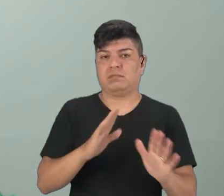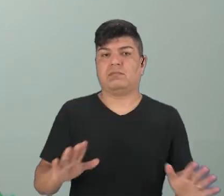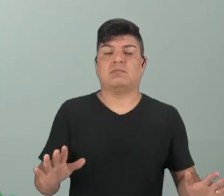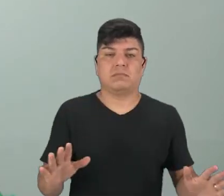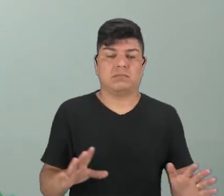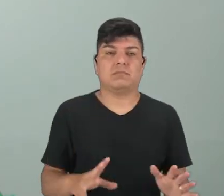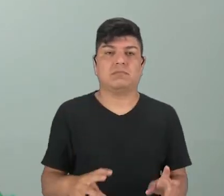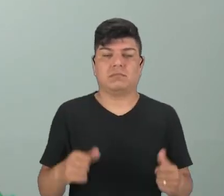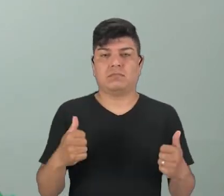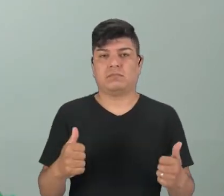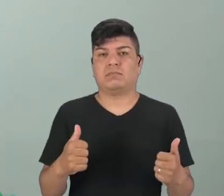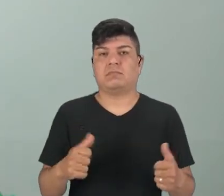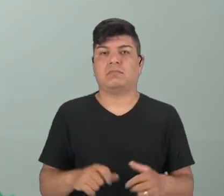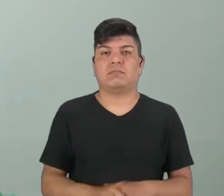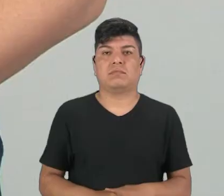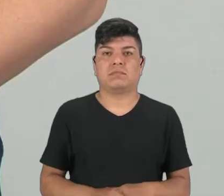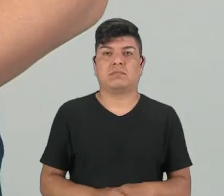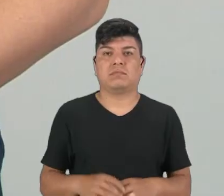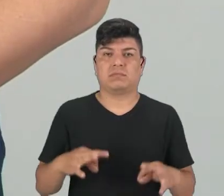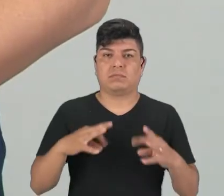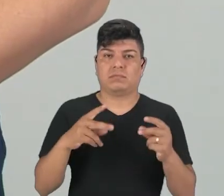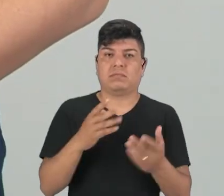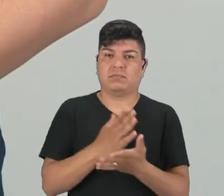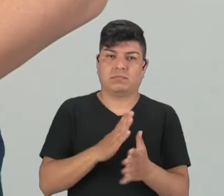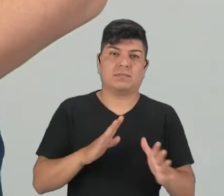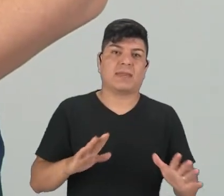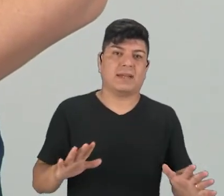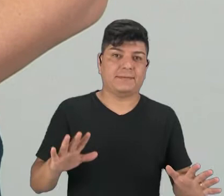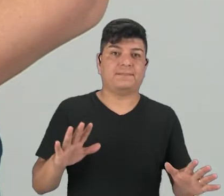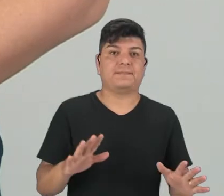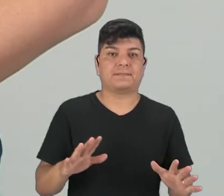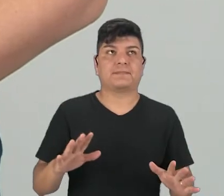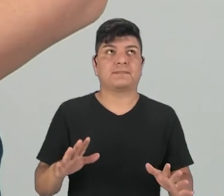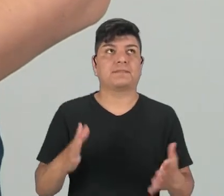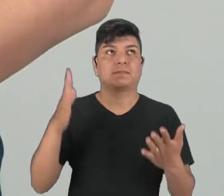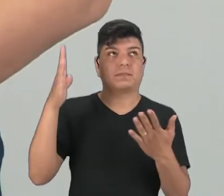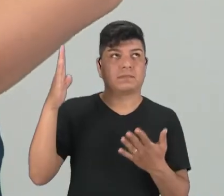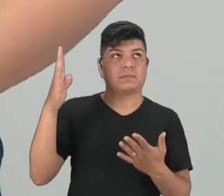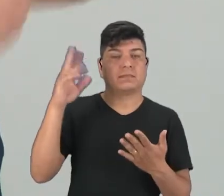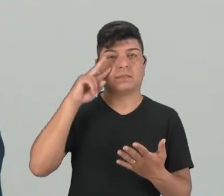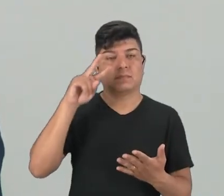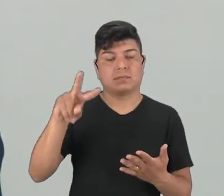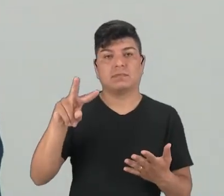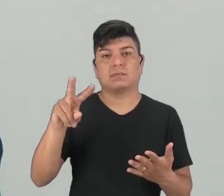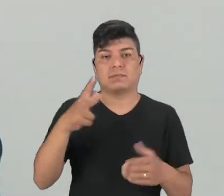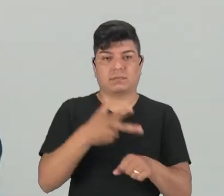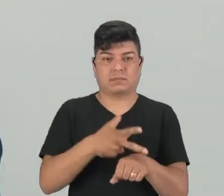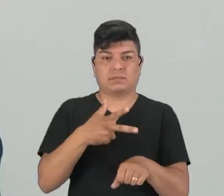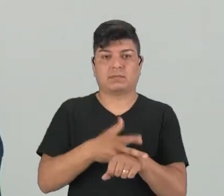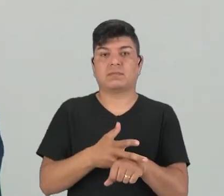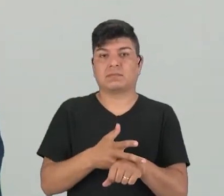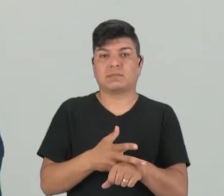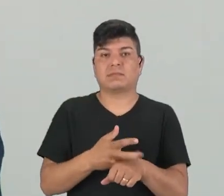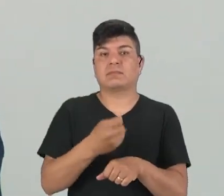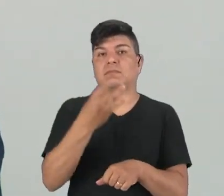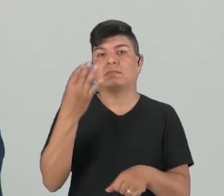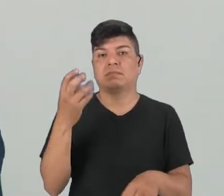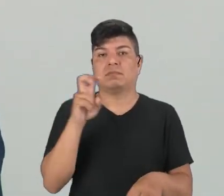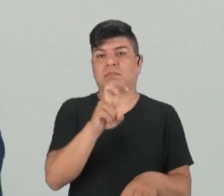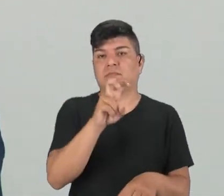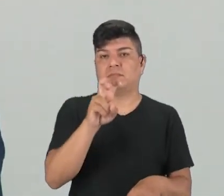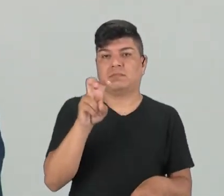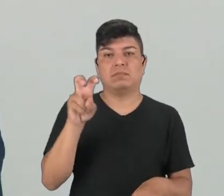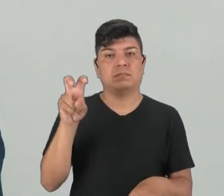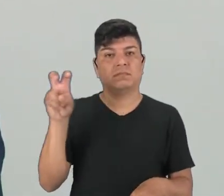termina, certinho? Onde tudo termina. Então, aqui, como vocês viram no videozinho, é contado de 5